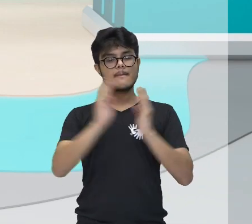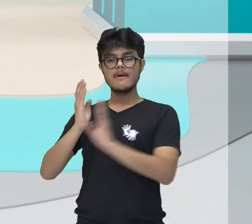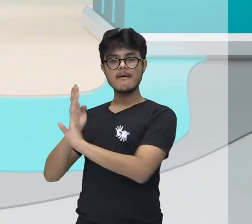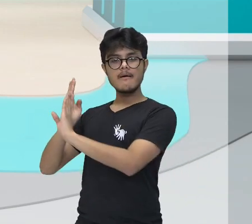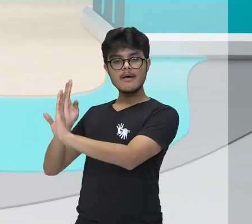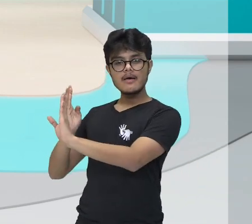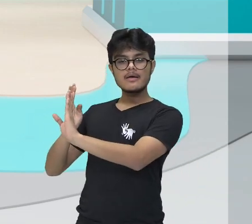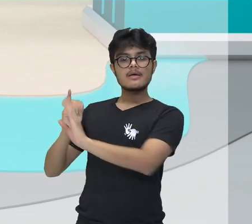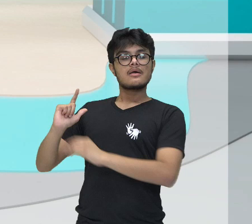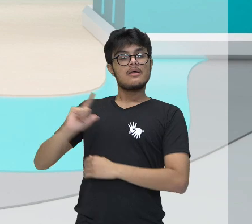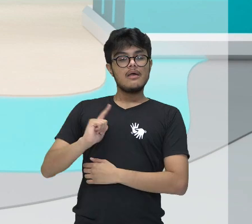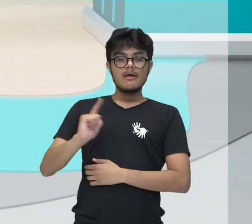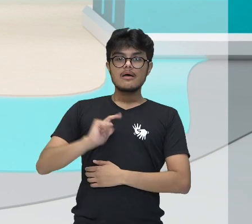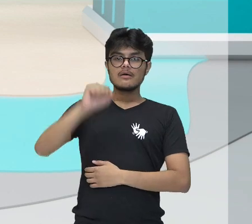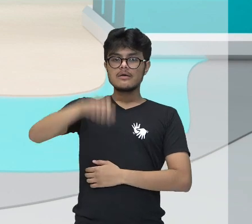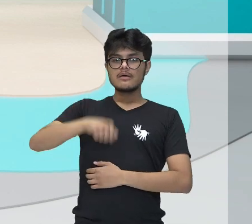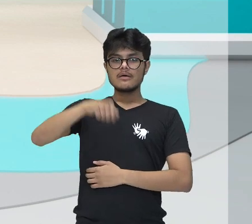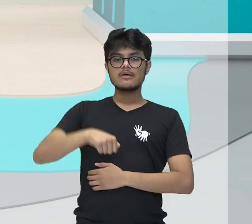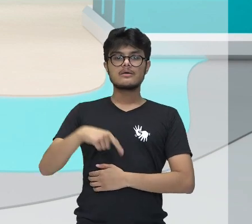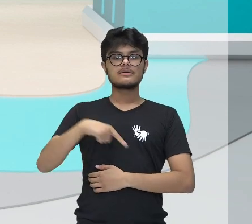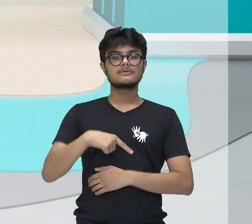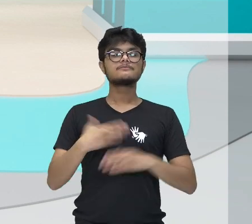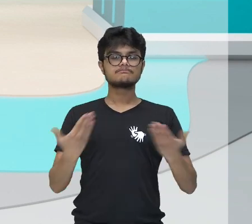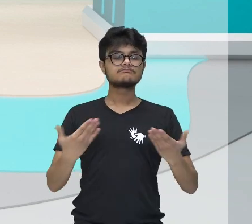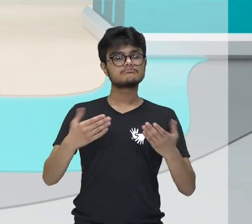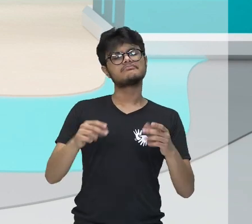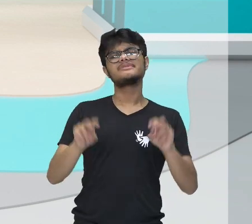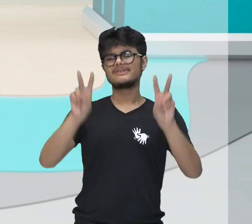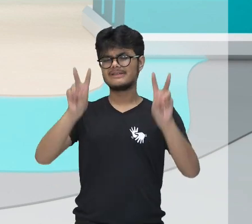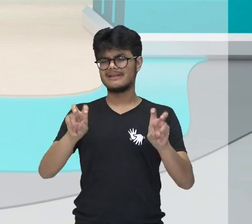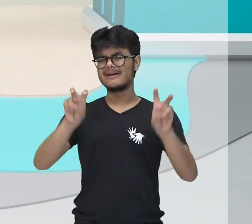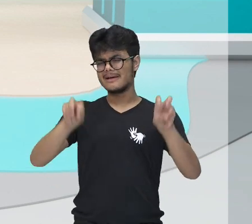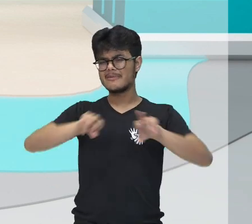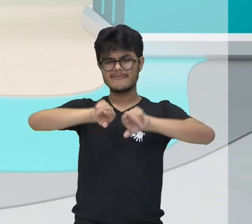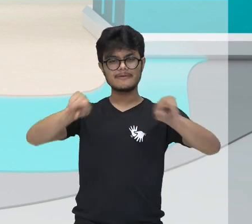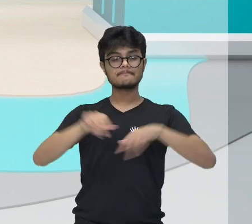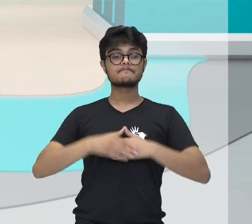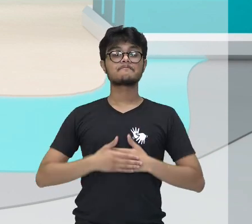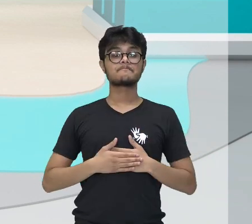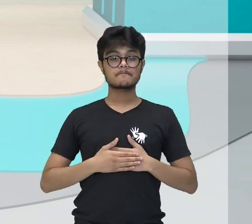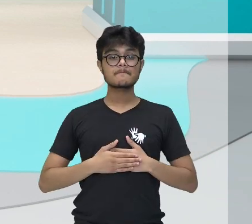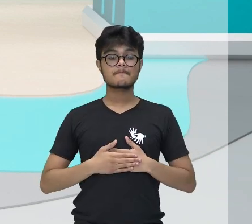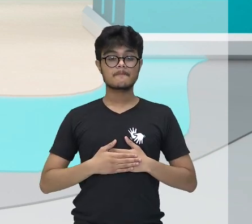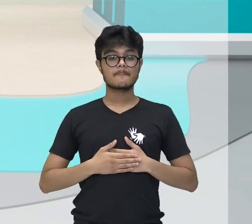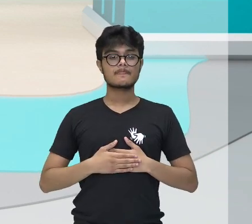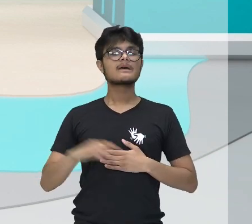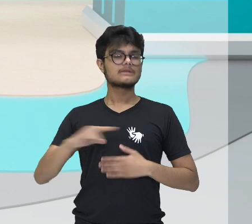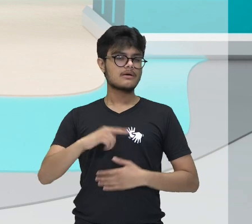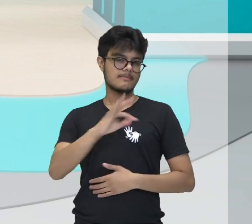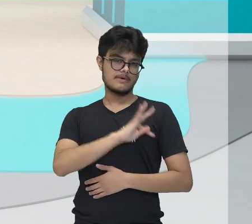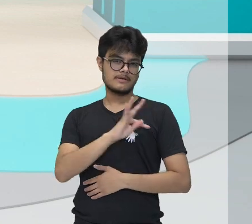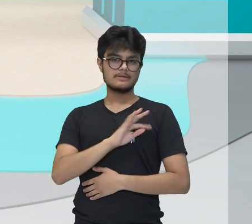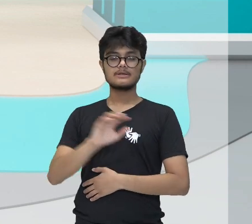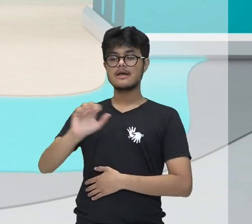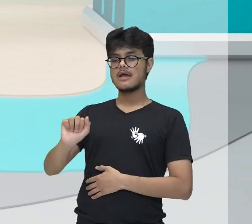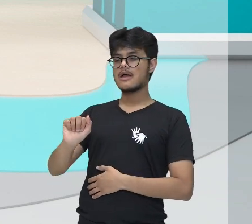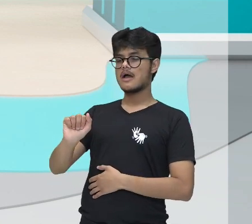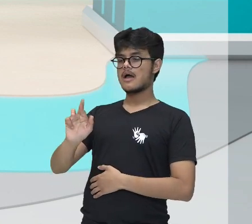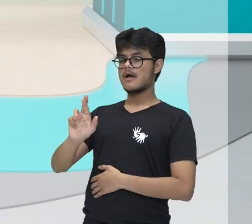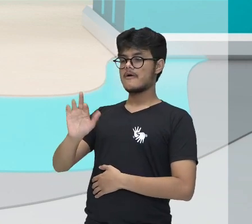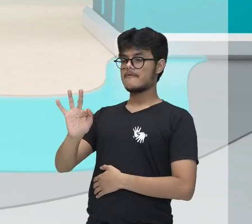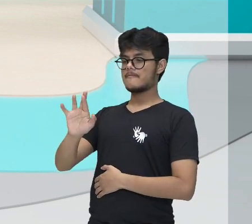Sistina, que tem a obra Juízo Final, elas foram produzidas com essa técnica chamada